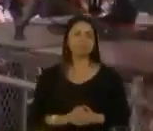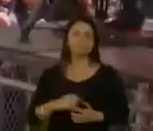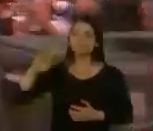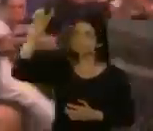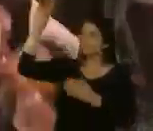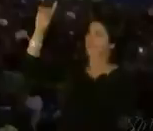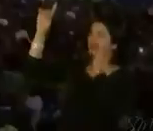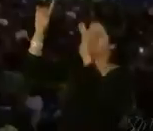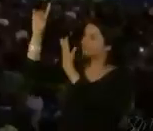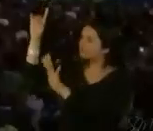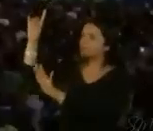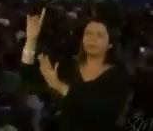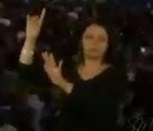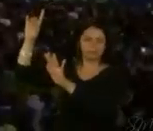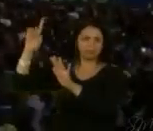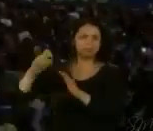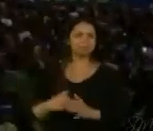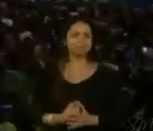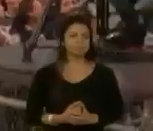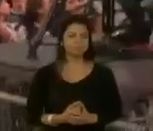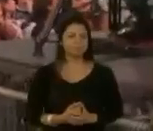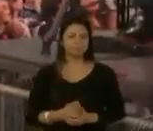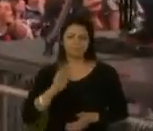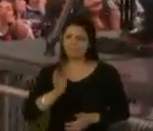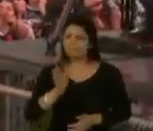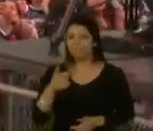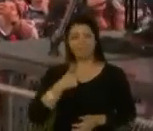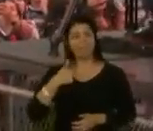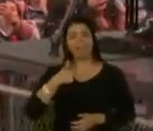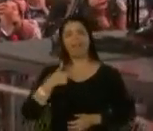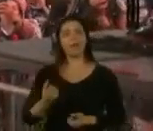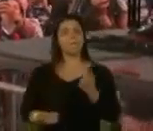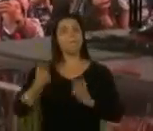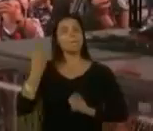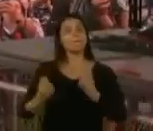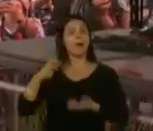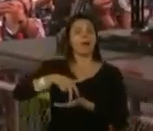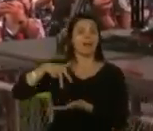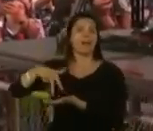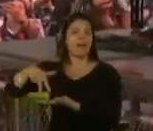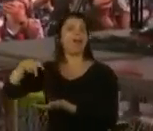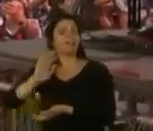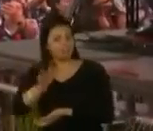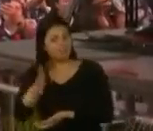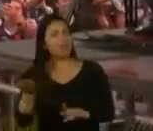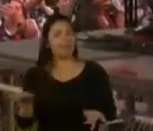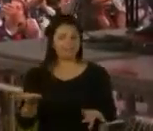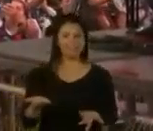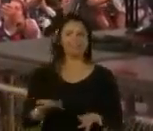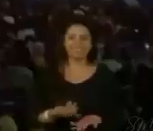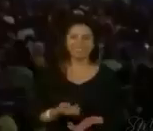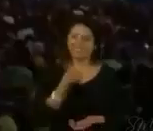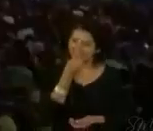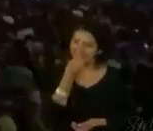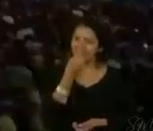irmãos da arquibancada do lado direito. Já fui pipoca, galera, já estive desse lado. E é